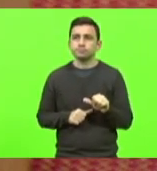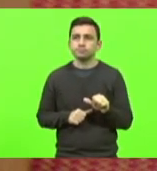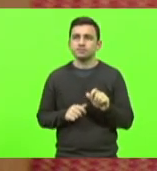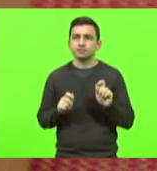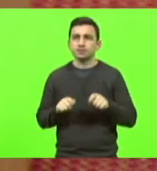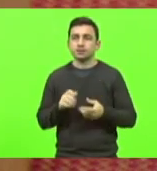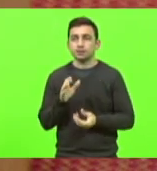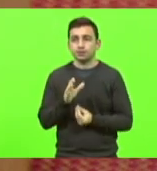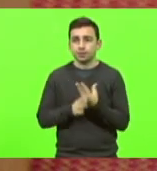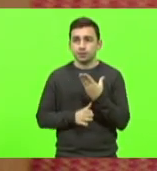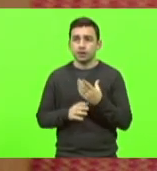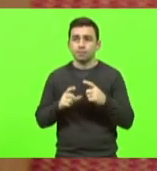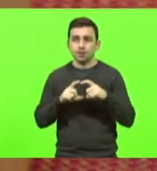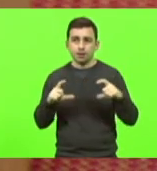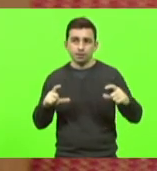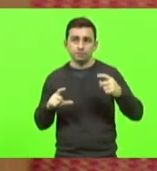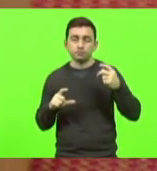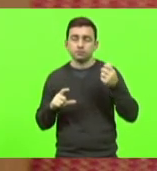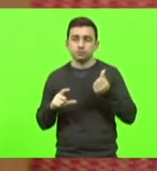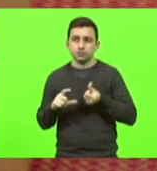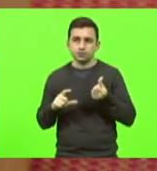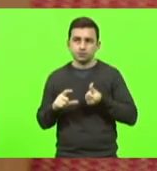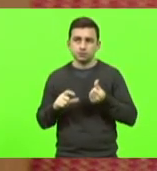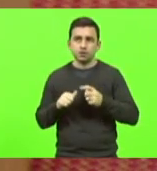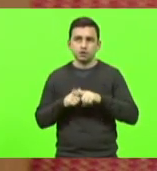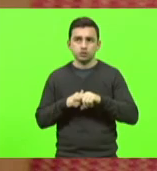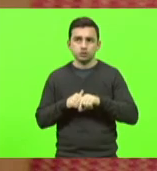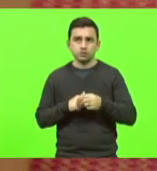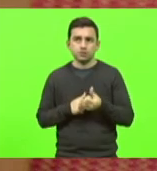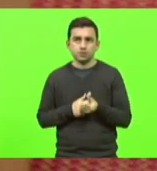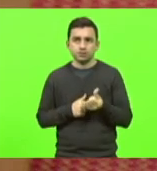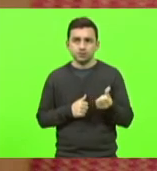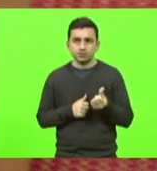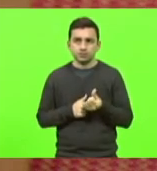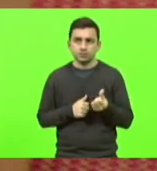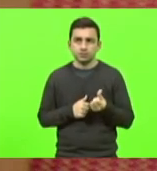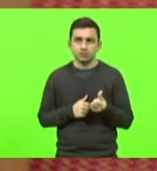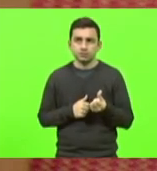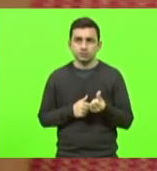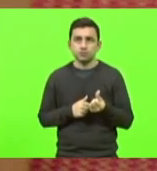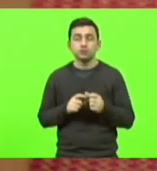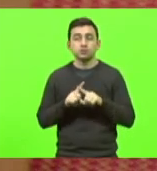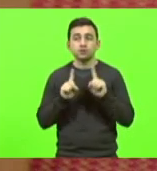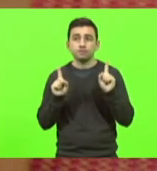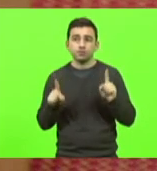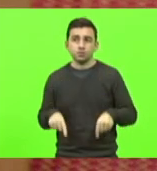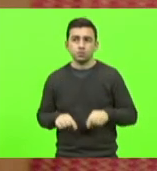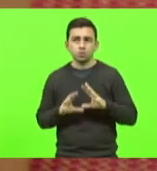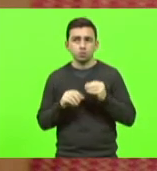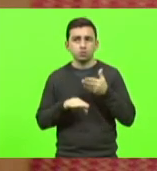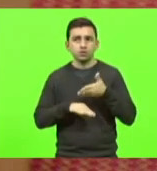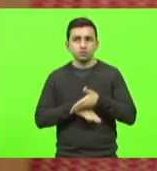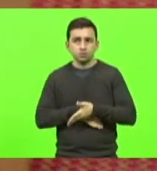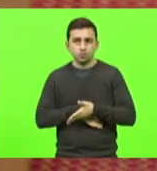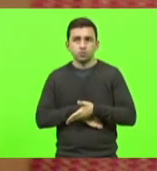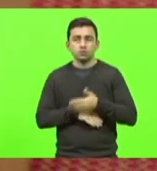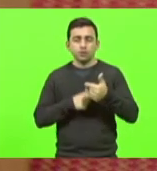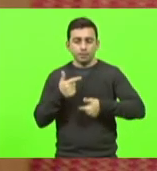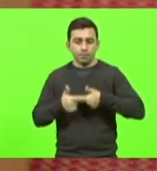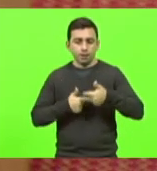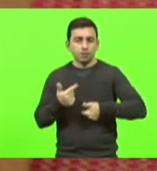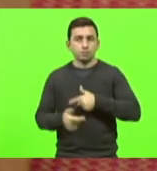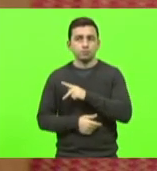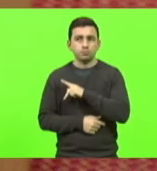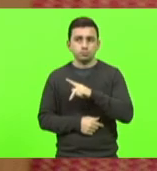cria o parágrafo 6º do artigo 66 os servidores que ingressaram no serviço público